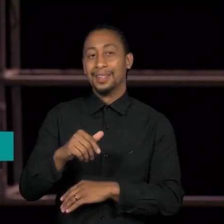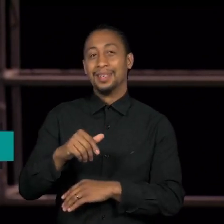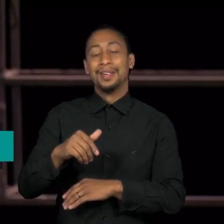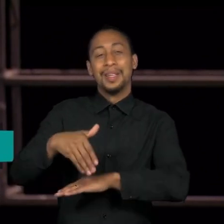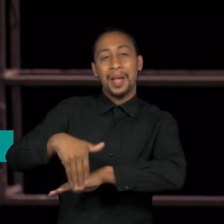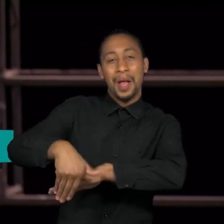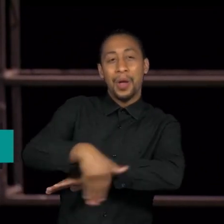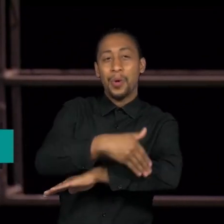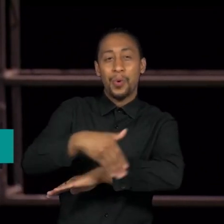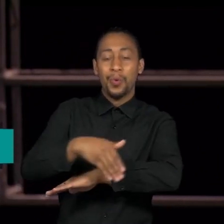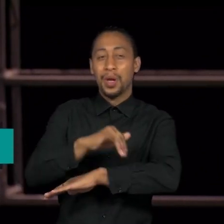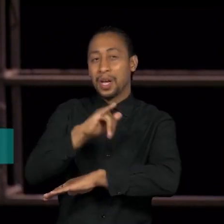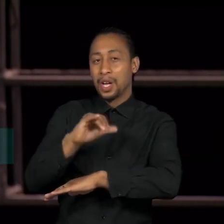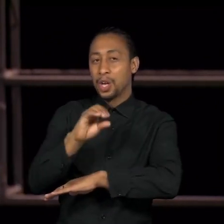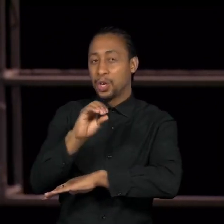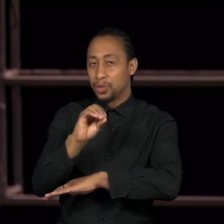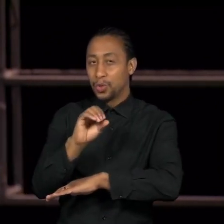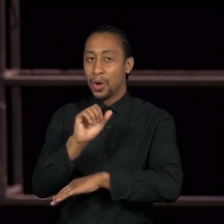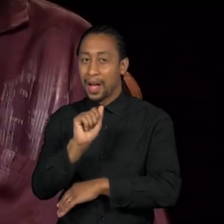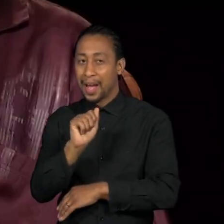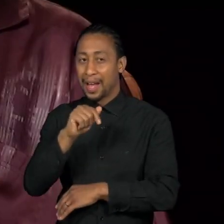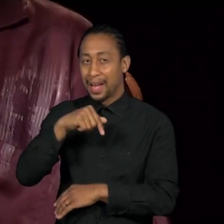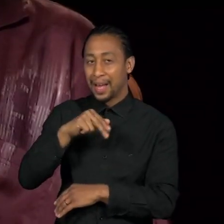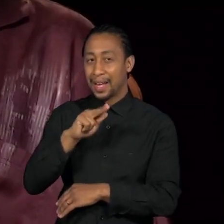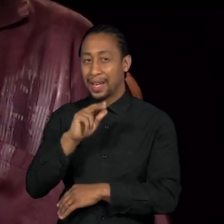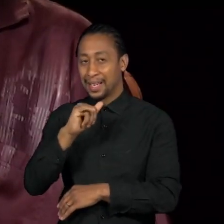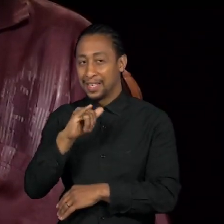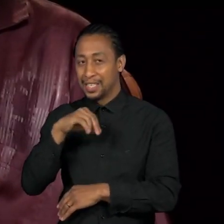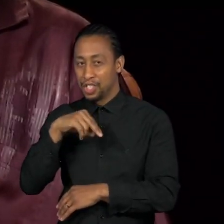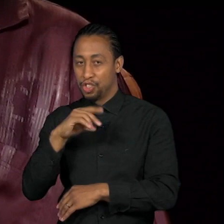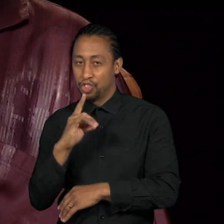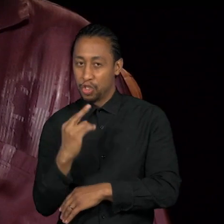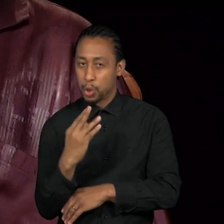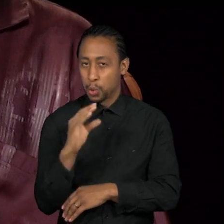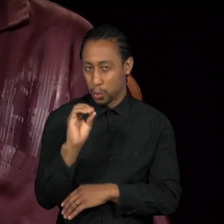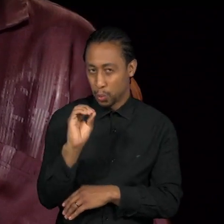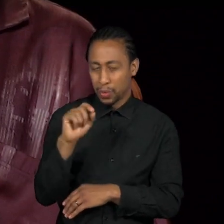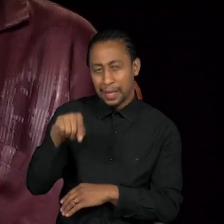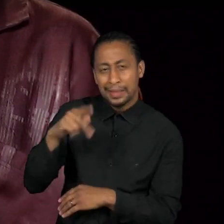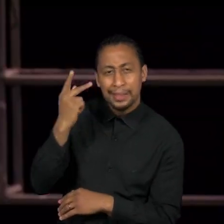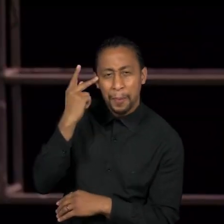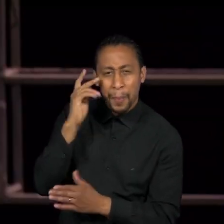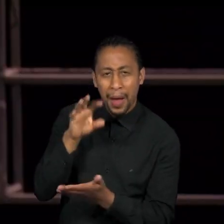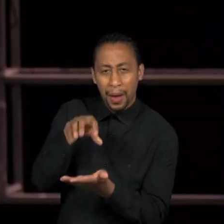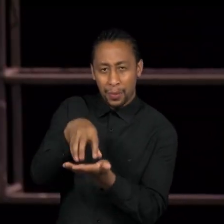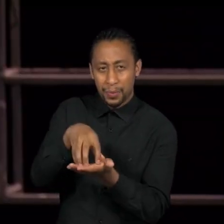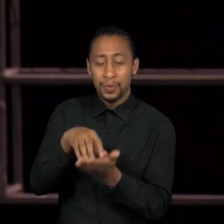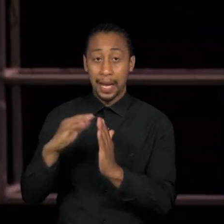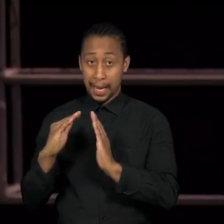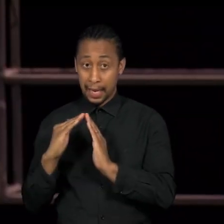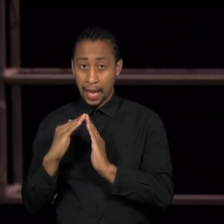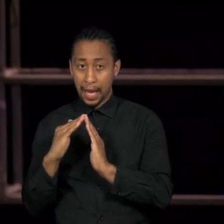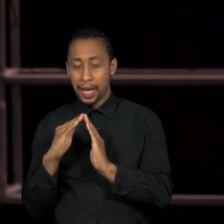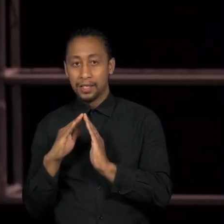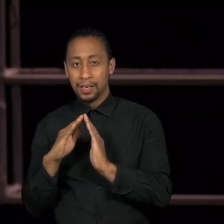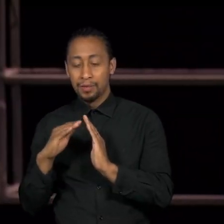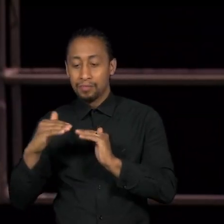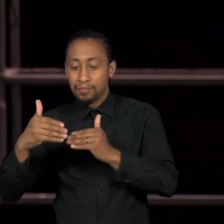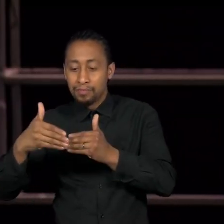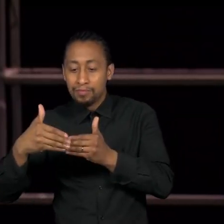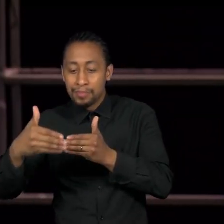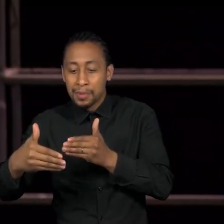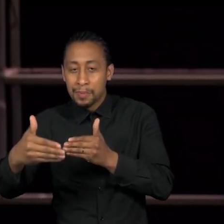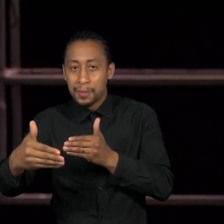aquele centro comercial e cultural de São Paulo. E a poucos quarteirões da sua casa tinha ali as dezenas